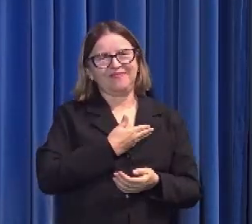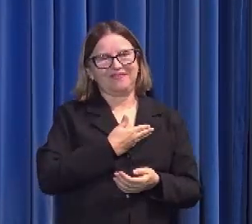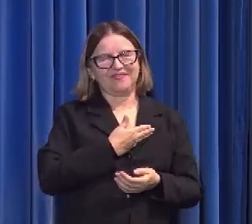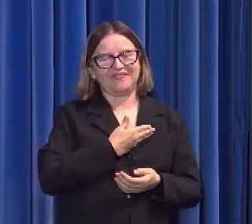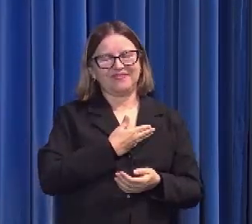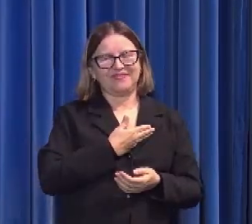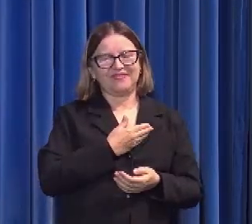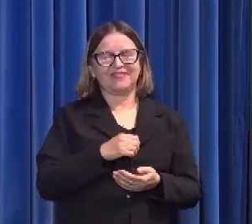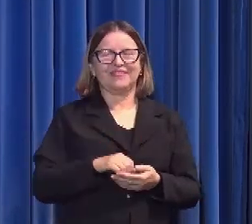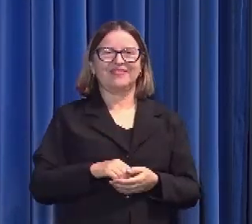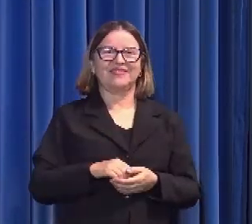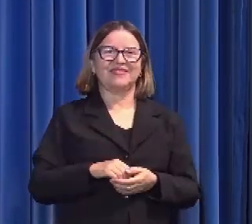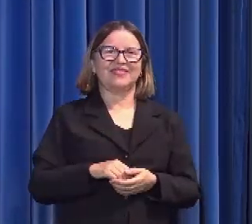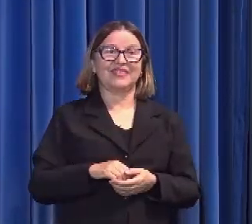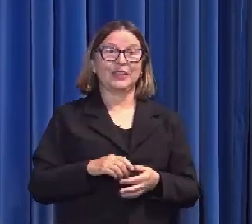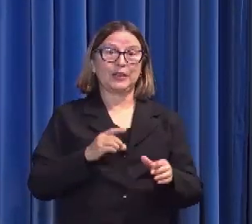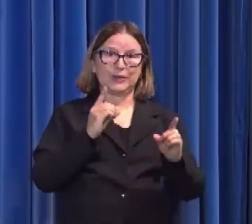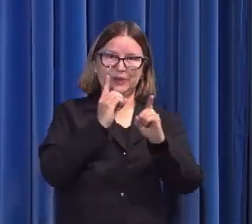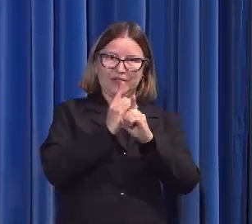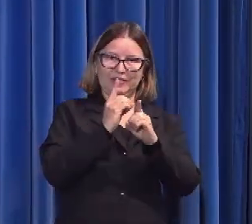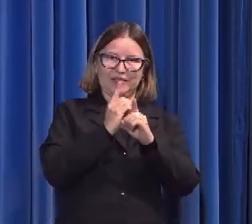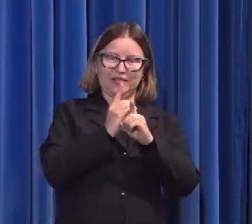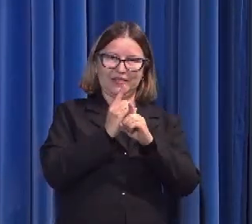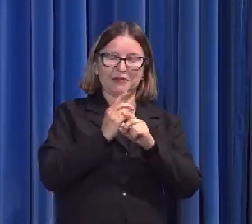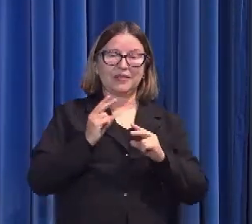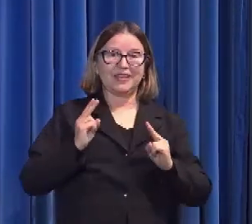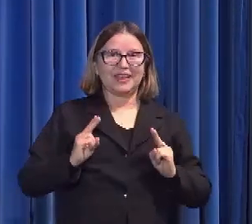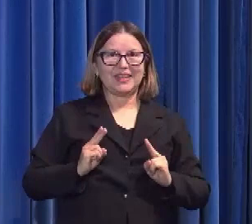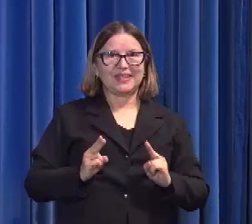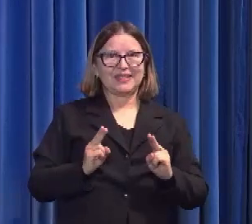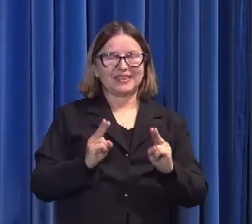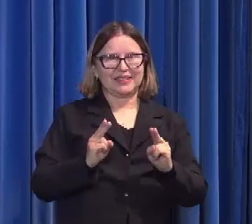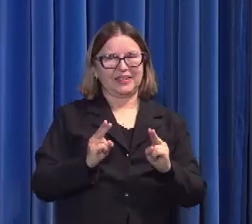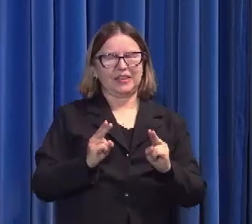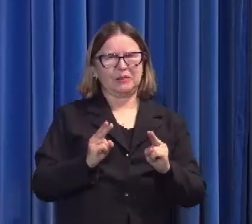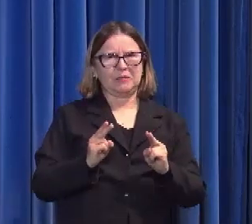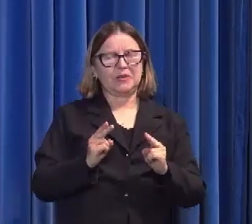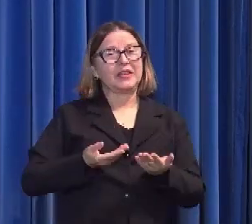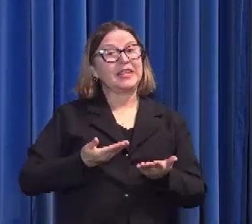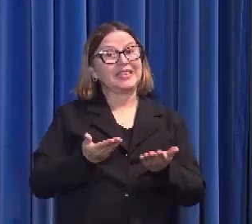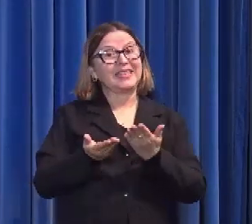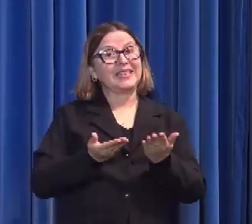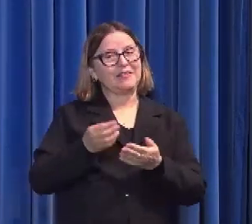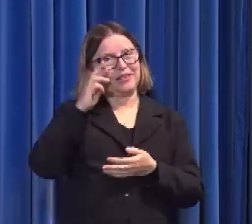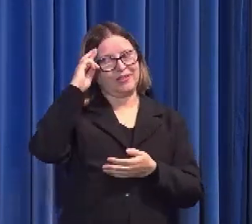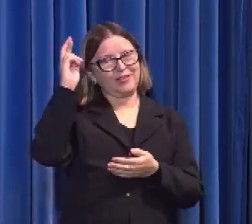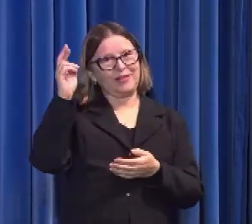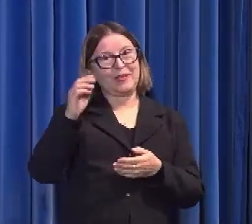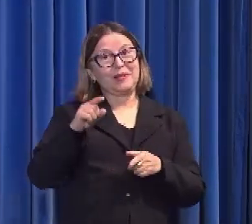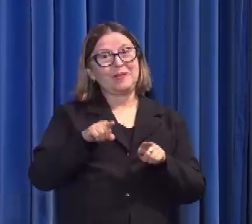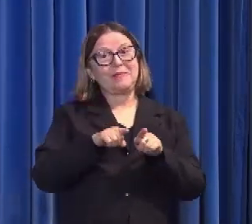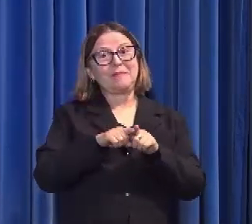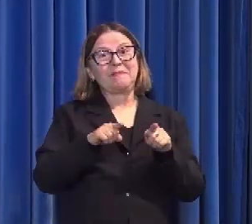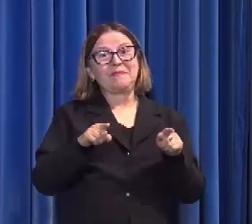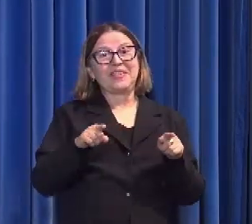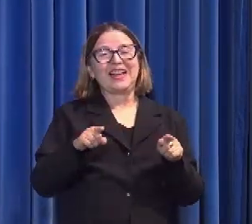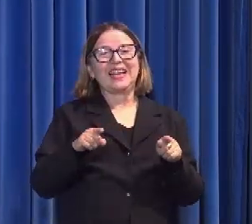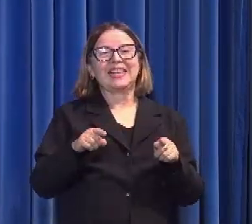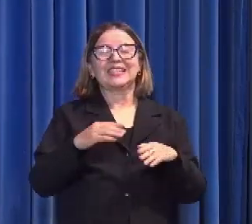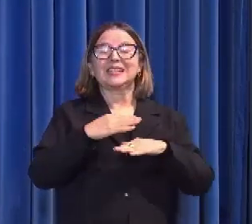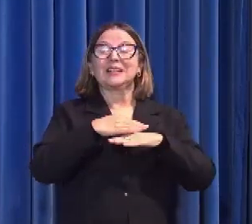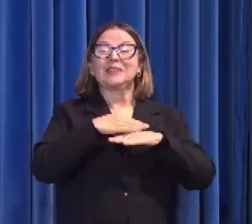inseto sentidos discípulo sempre continuariam ser servos do Senhor mas seriam mais do que isso